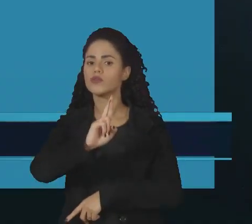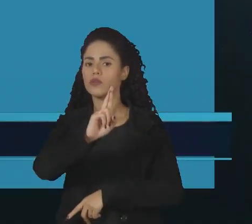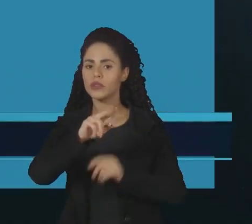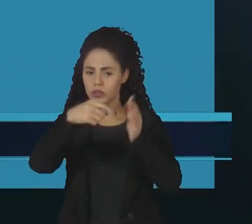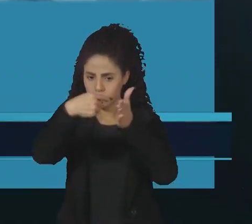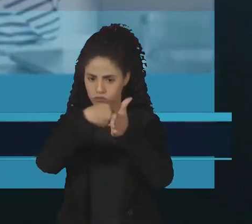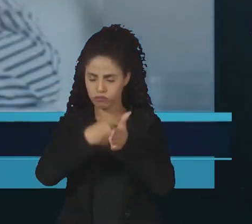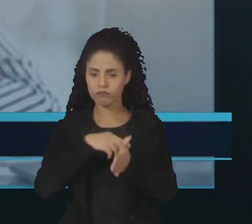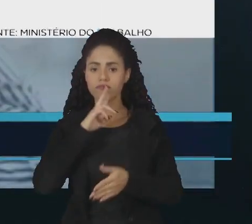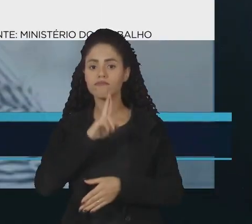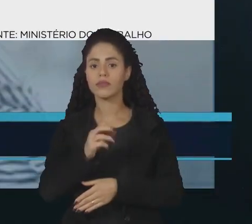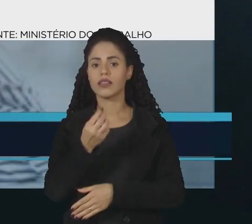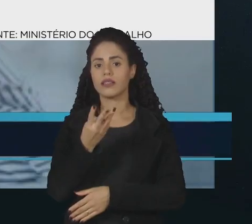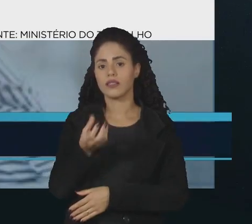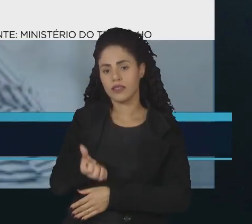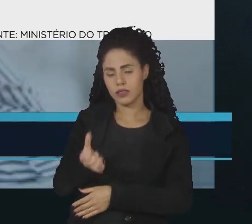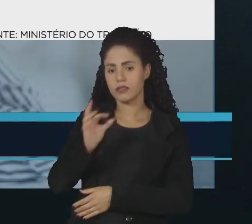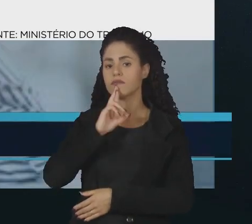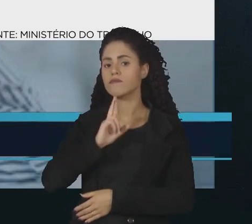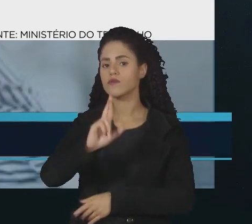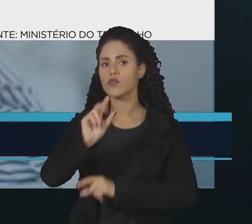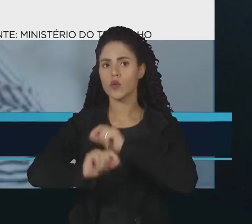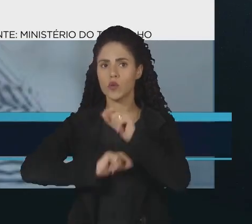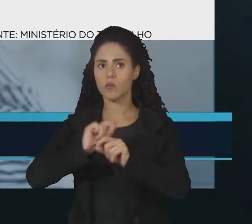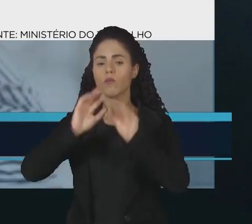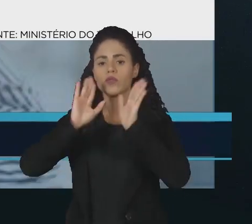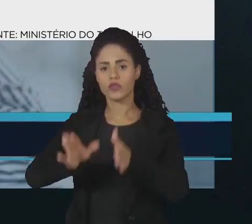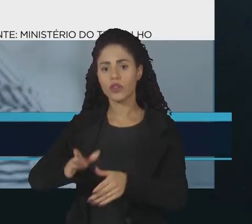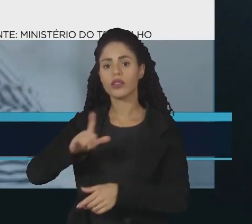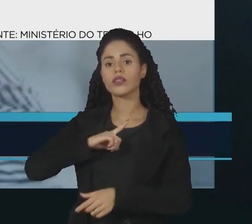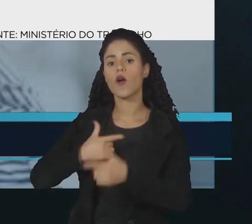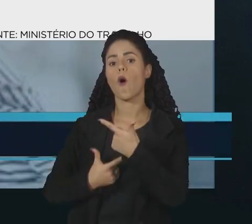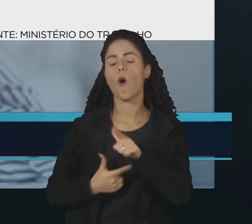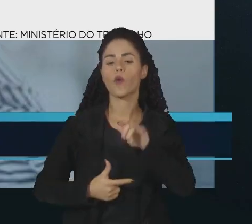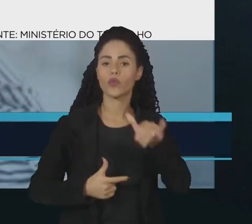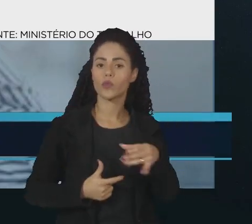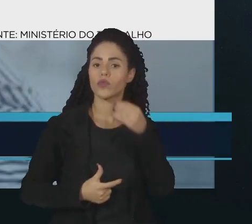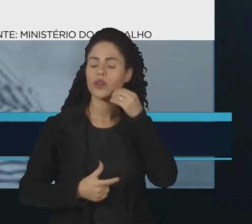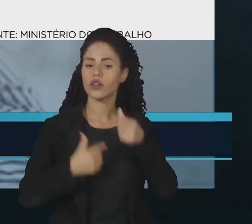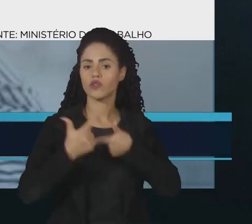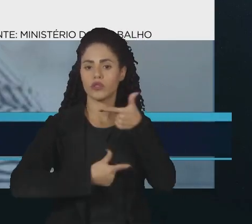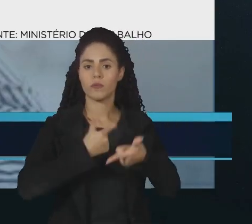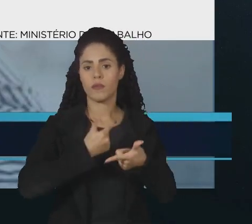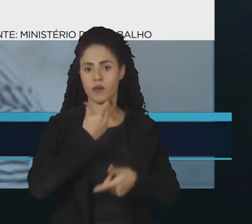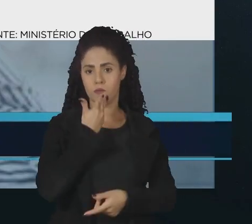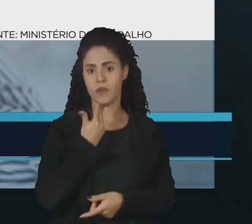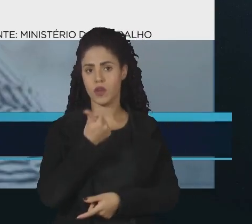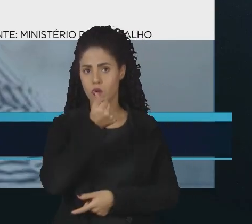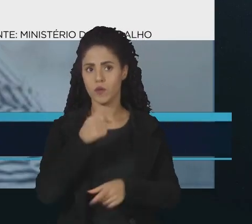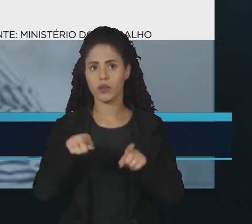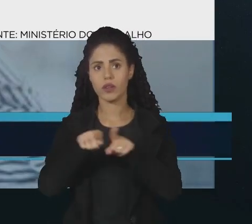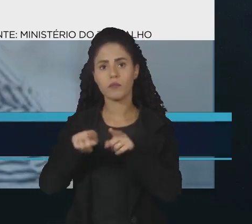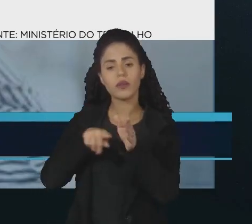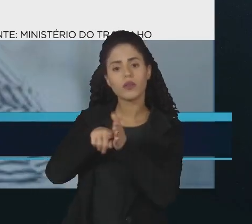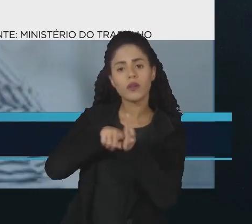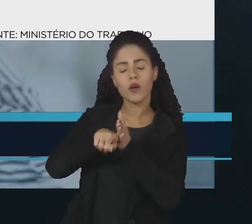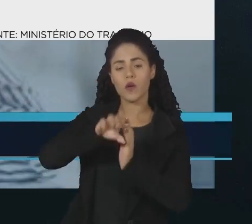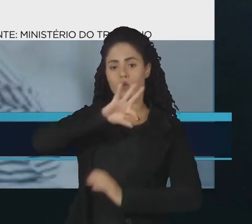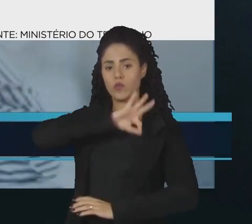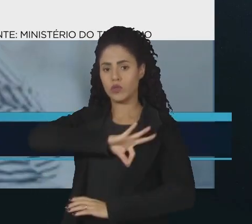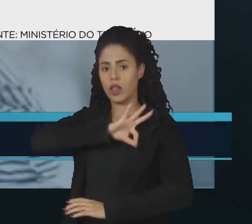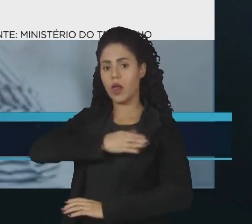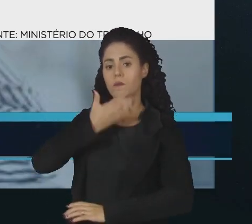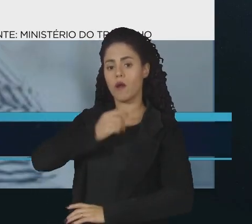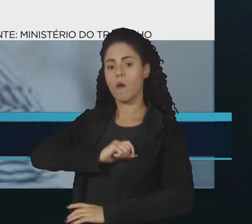questionário. 36% disseram já ter outro emprego em vista ao pedir demissão. A busca por um salário